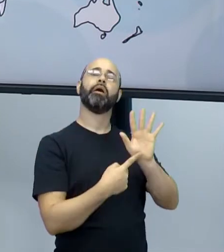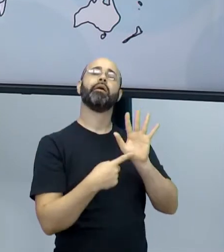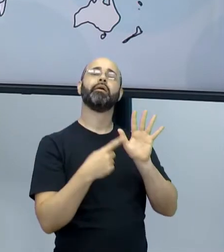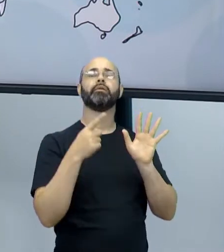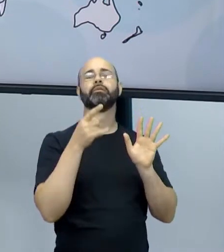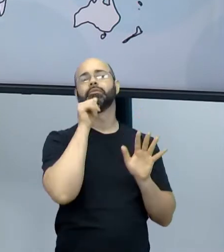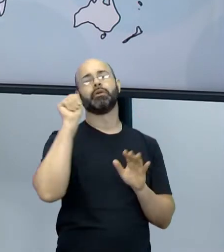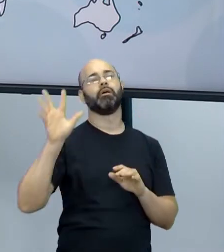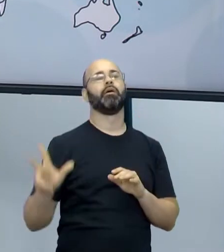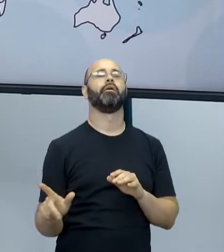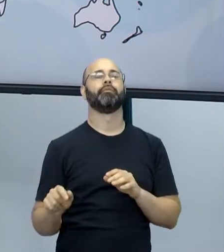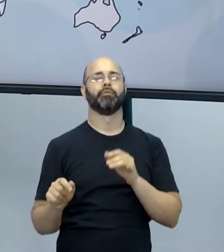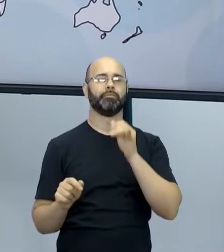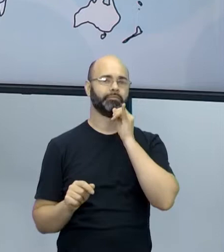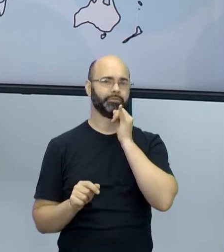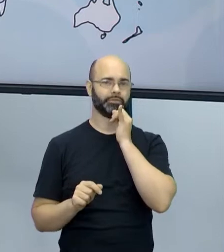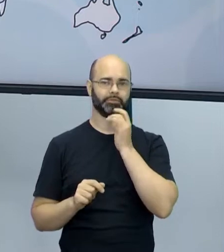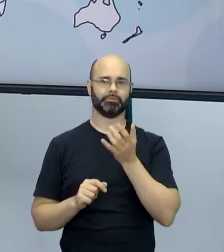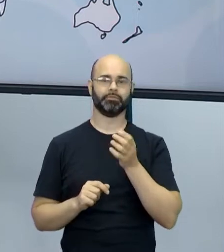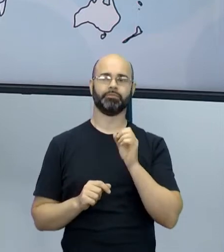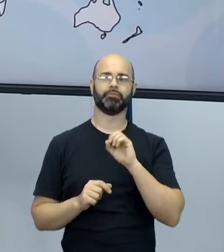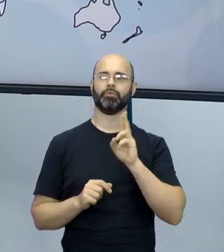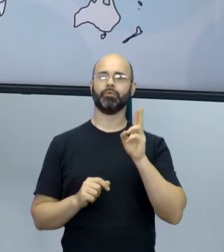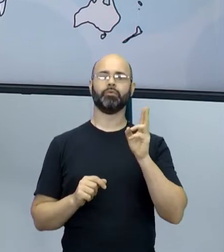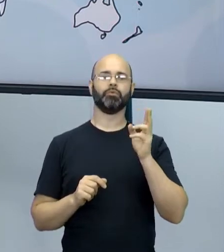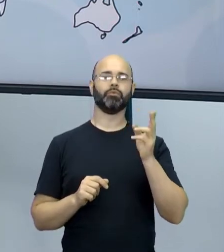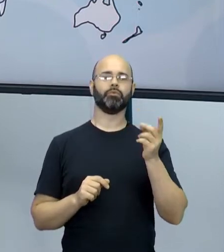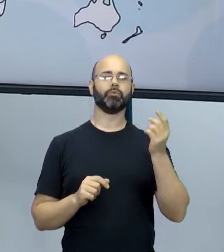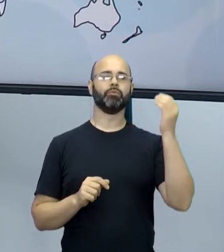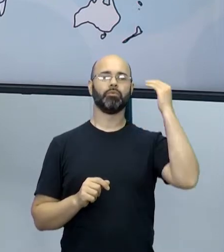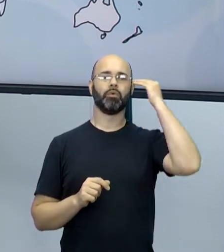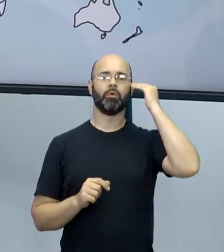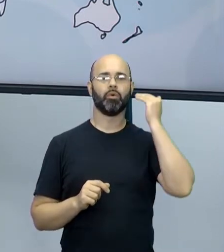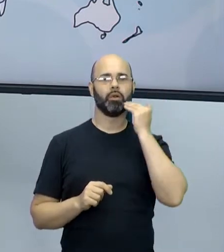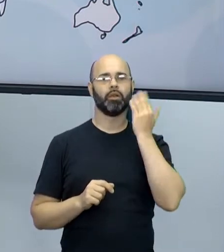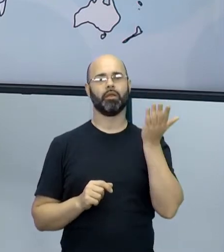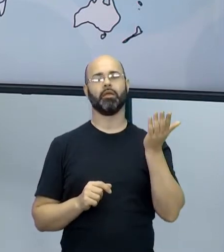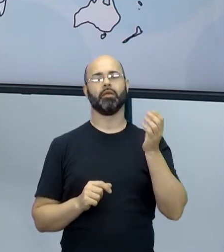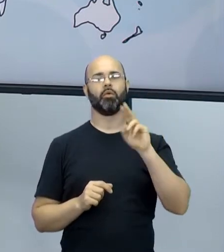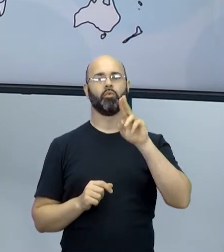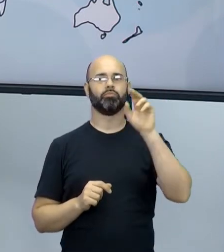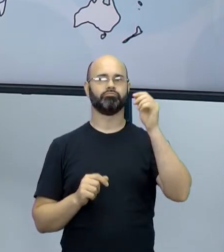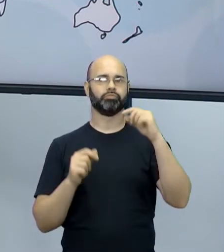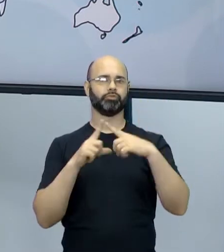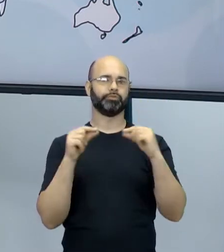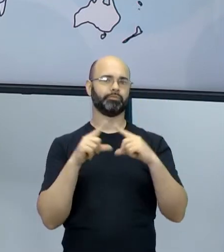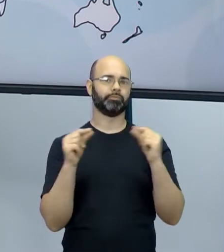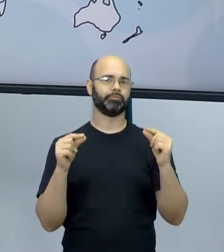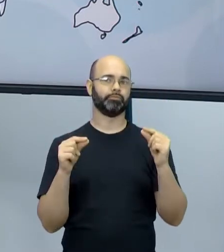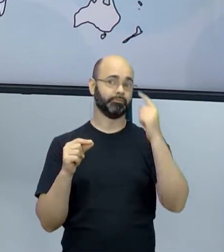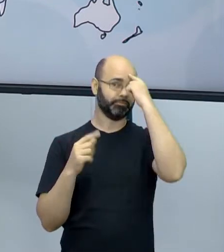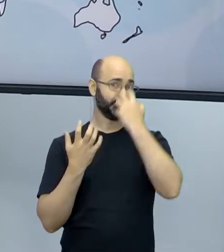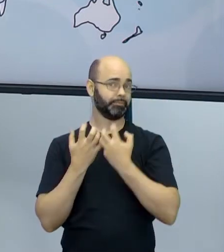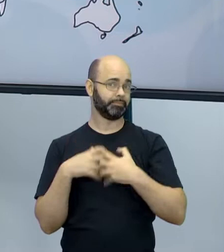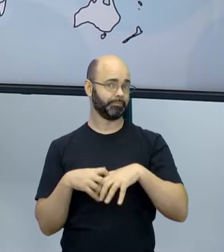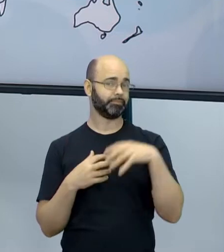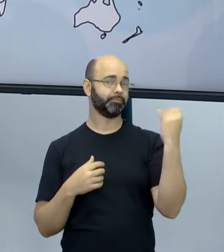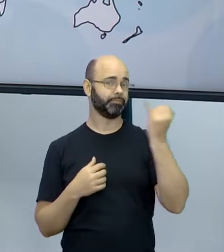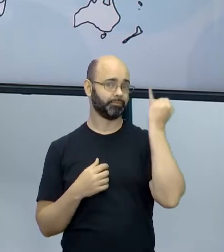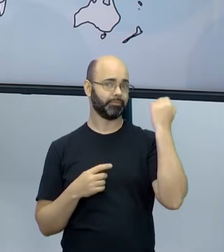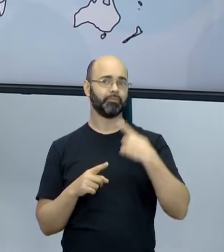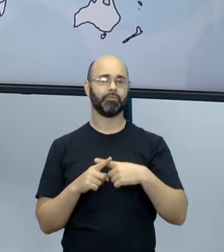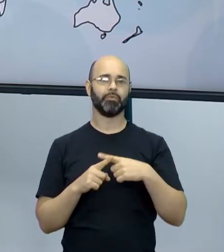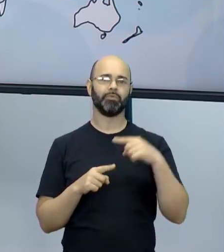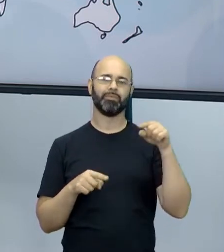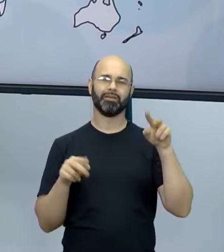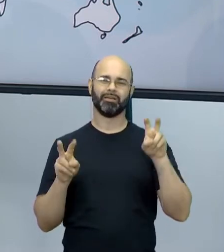a África. Um cinema americano retratando, sei lá, a Coreia, o Japão. Essa reflexão é importante porque, olha, o nosso estudo aqui, o nosso